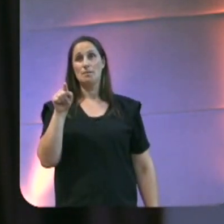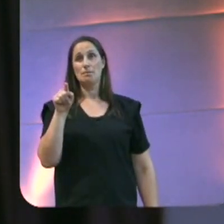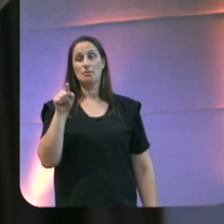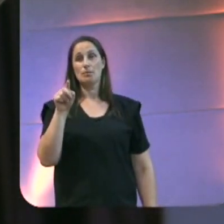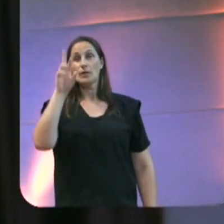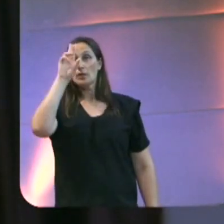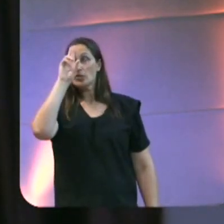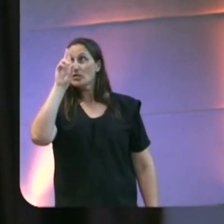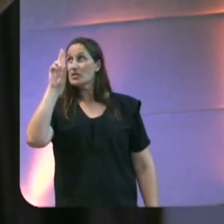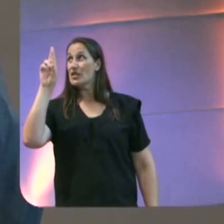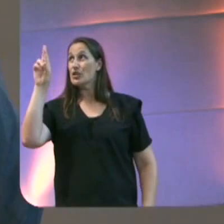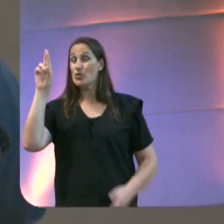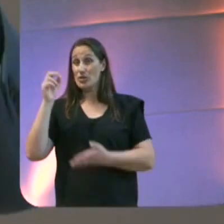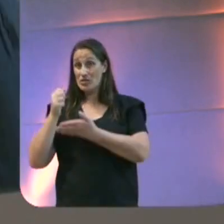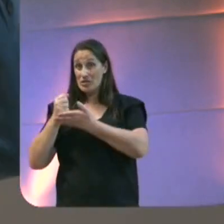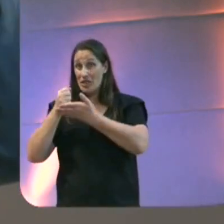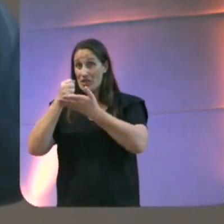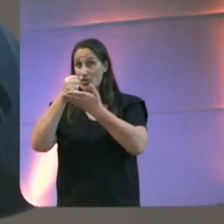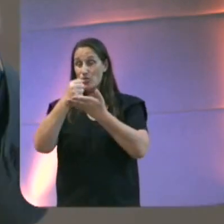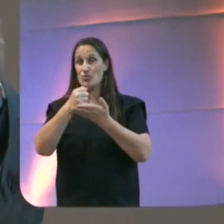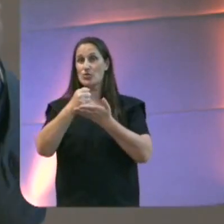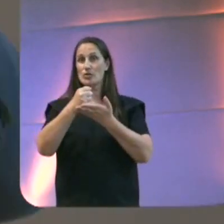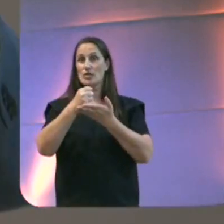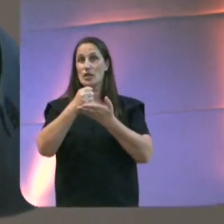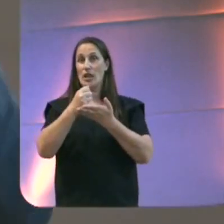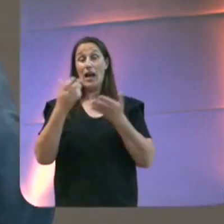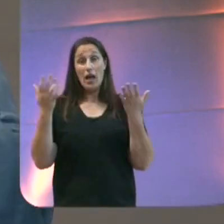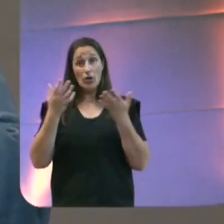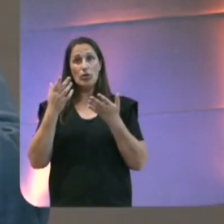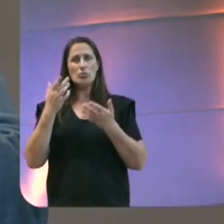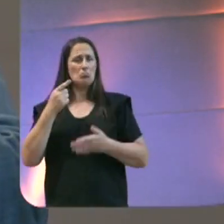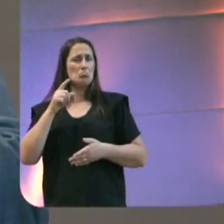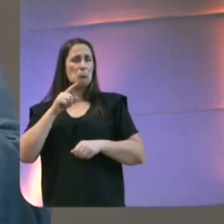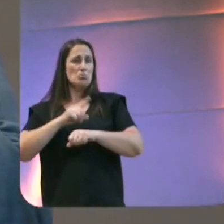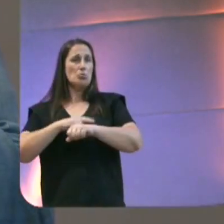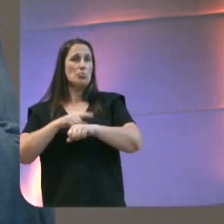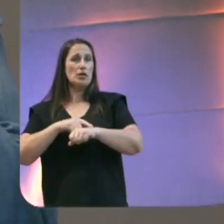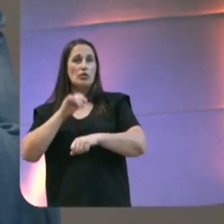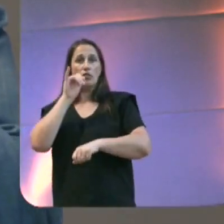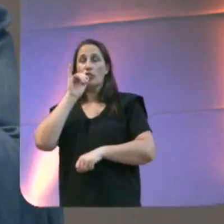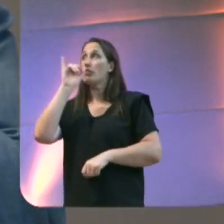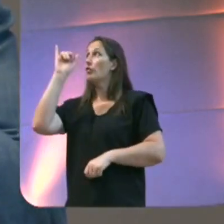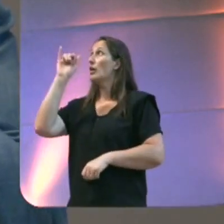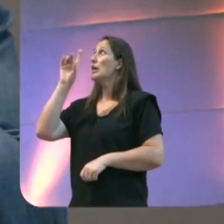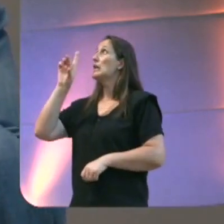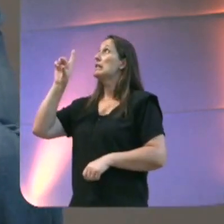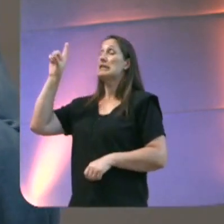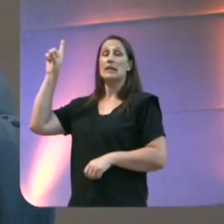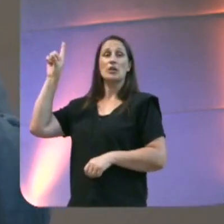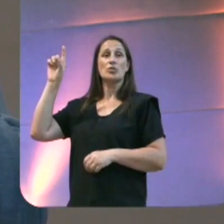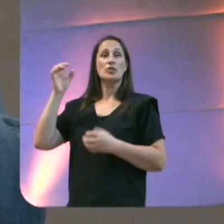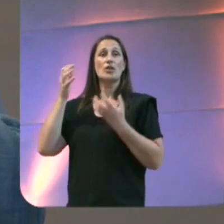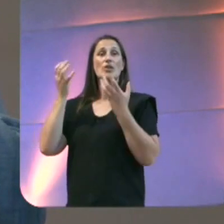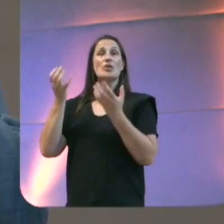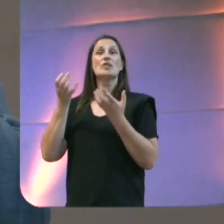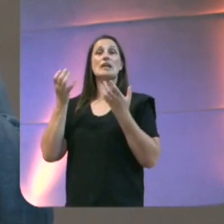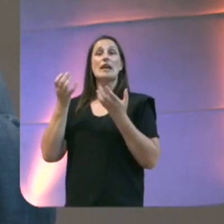Que o Senhor te ajude. Você vai dizer isso para Ele: eu quero que esse novo